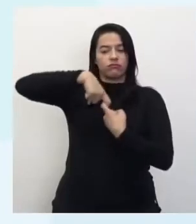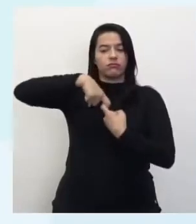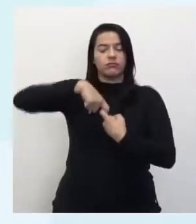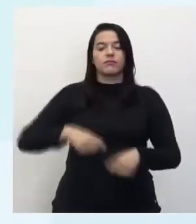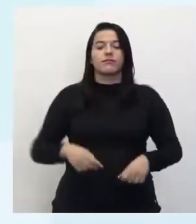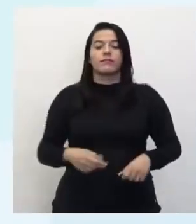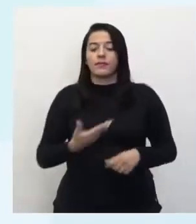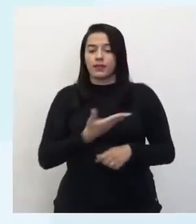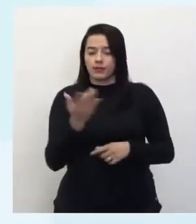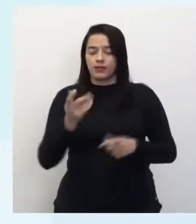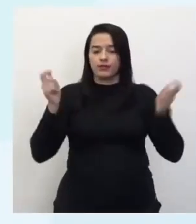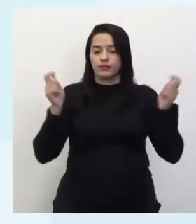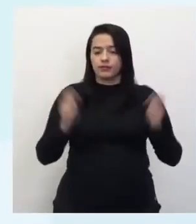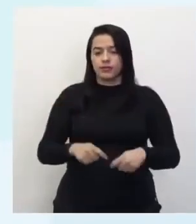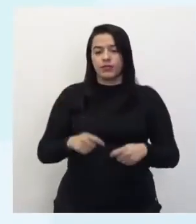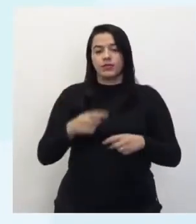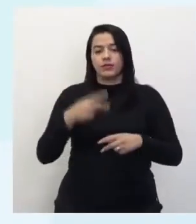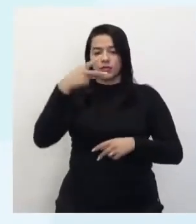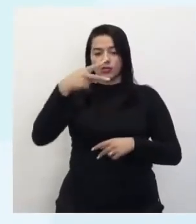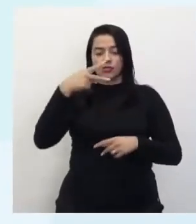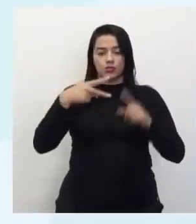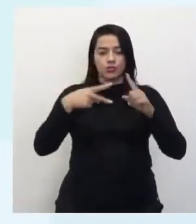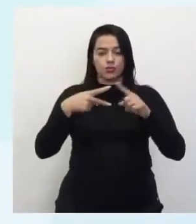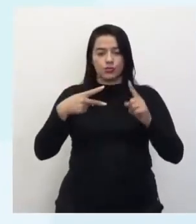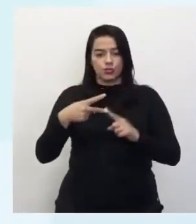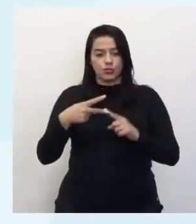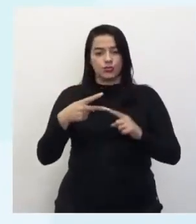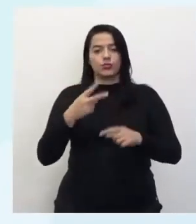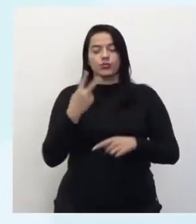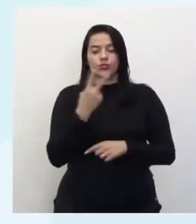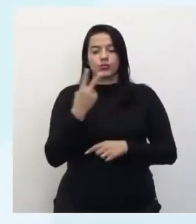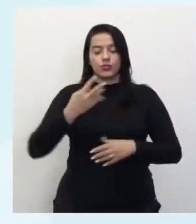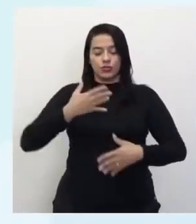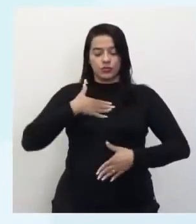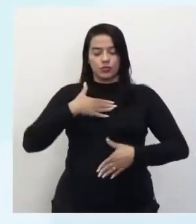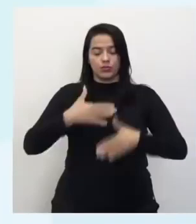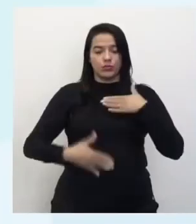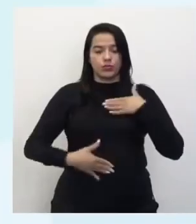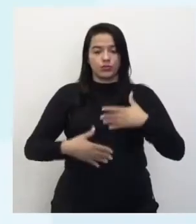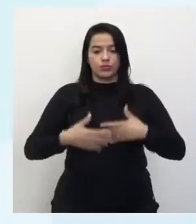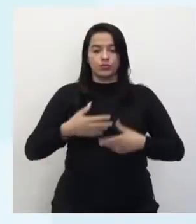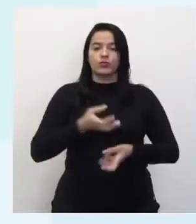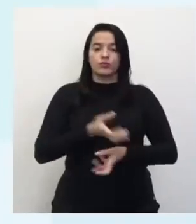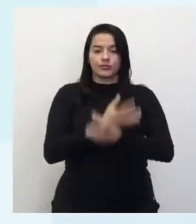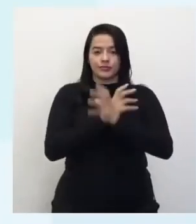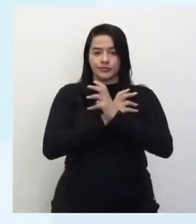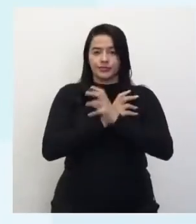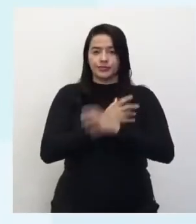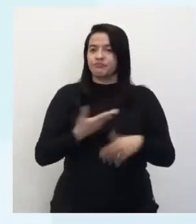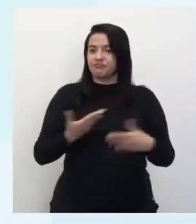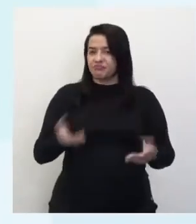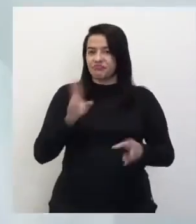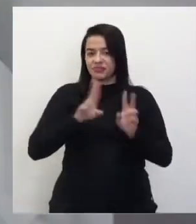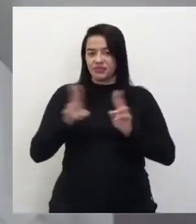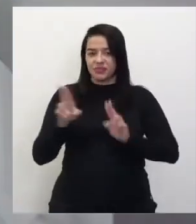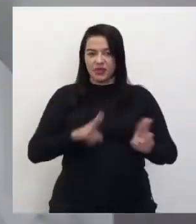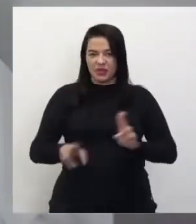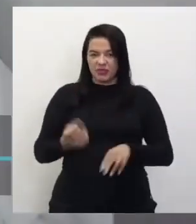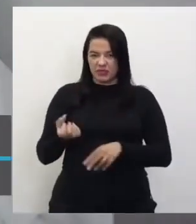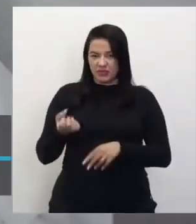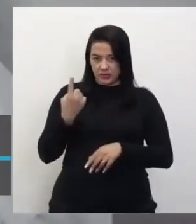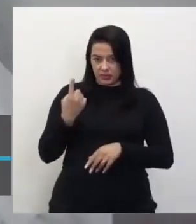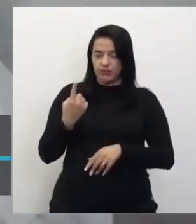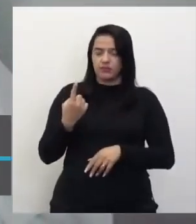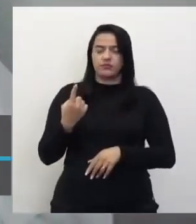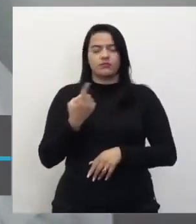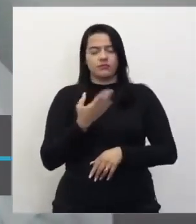também o esqueleto nessas duas partes, esqueleto axial e apendicular. Legal, né? Os nomezinhos meio estranhos,